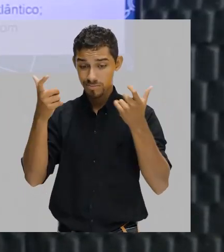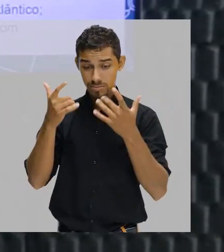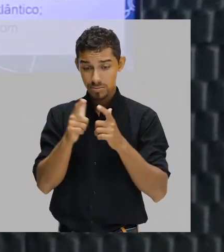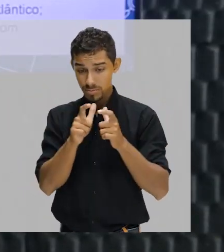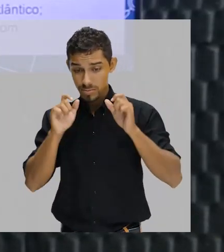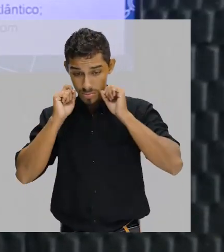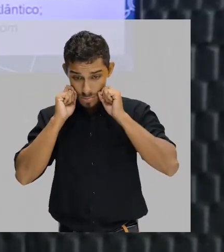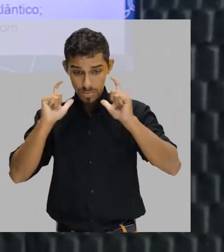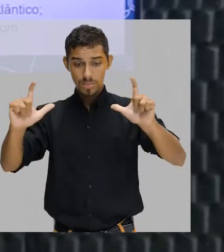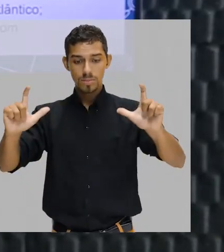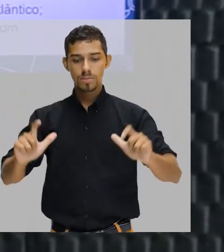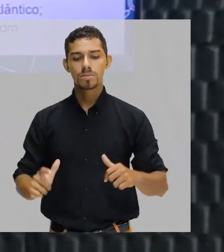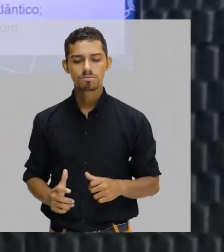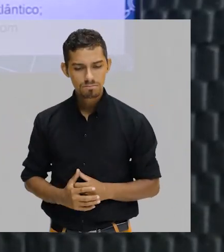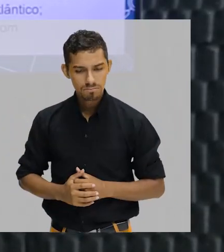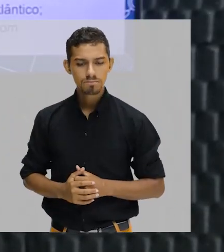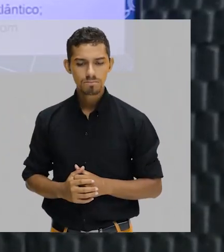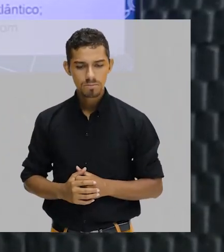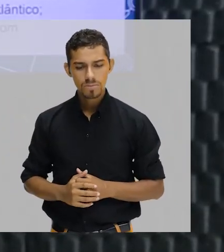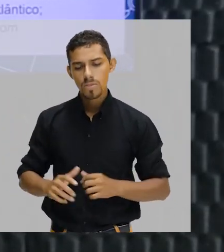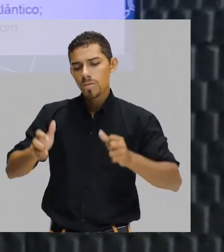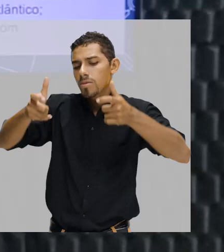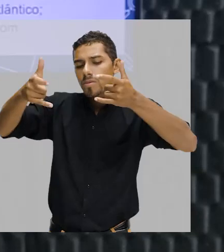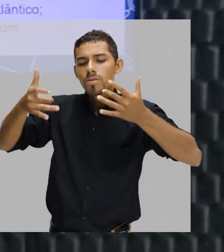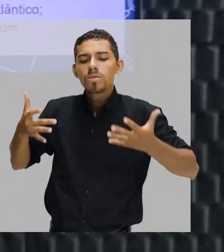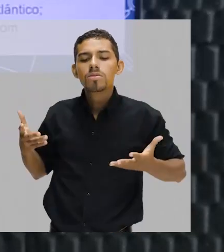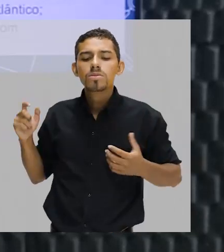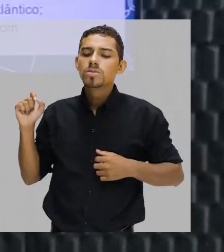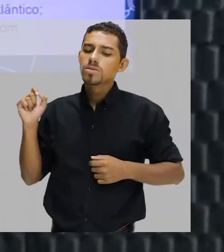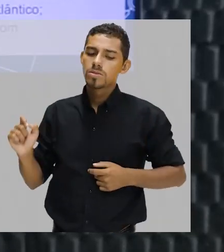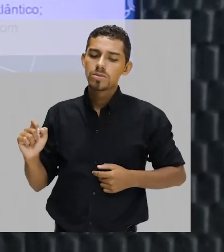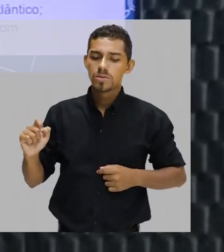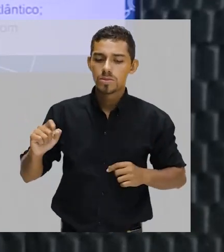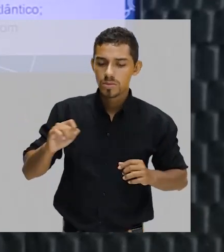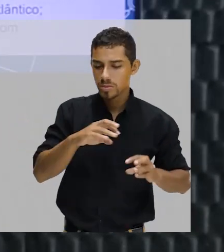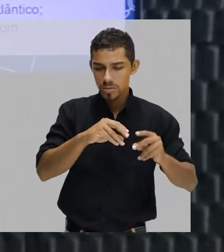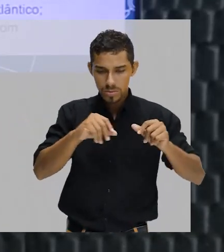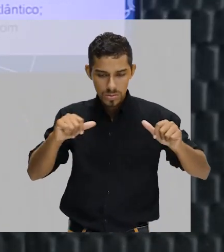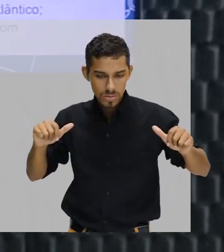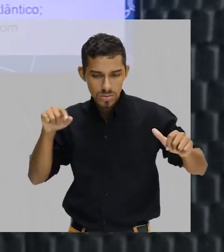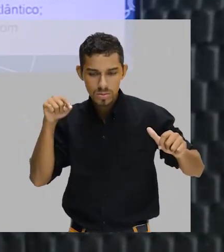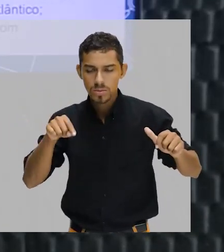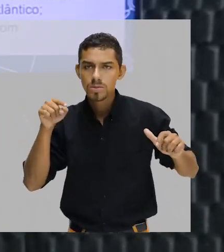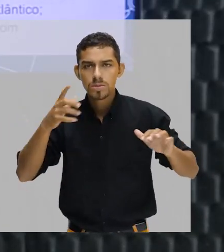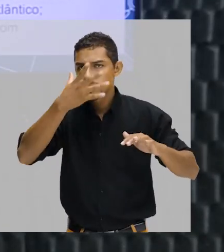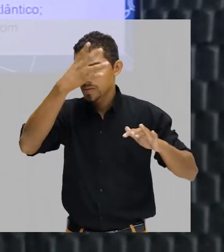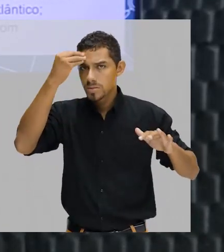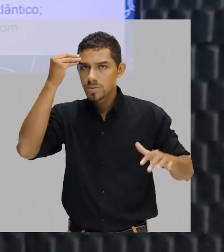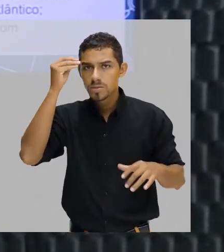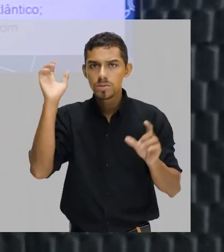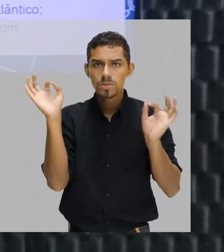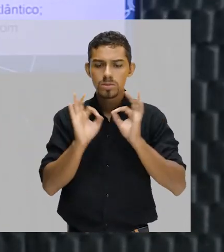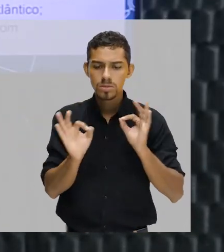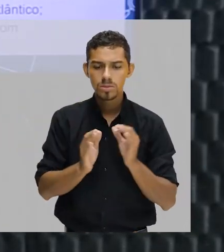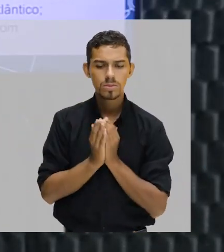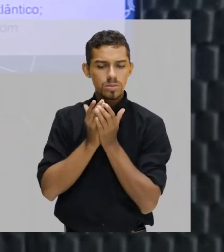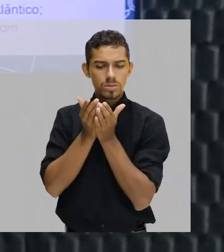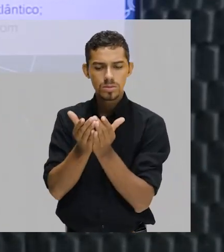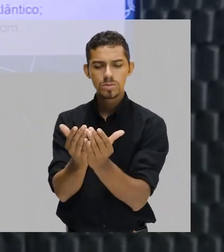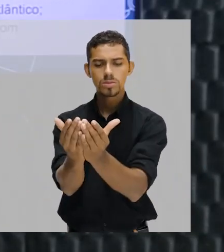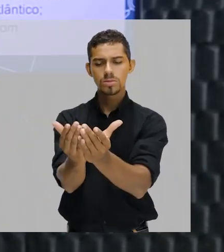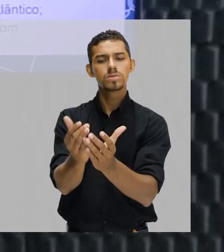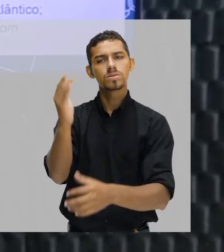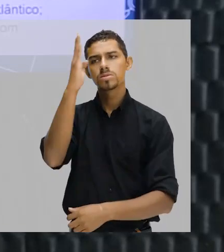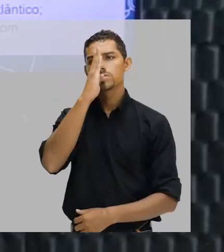destaque, tá certo? Em relação às nossas fronteiras terrestres, a gente não pode esquecer, como eu te falei, do mar territorial. O Brasil, em relação às